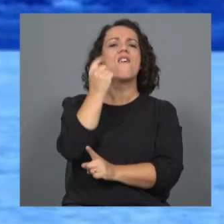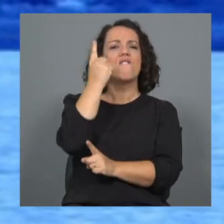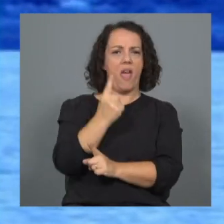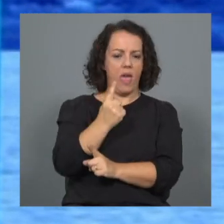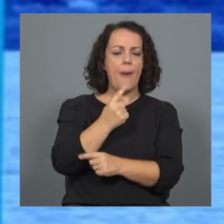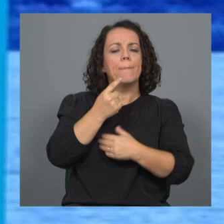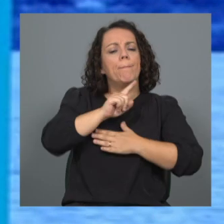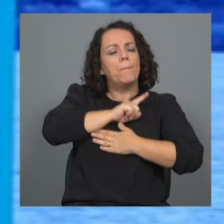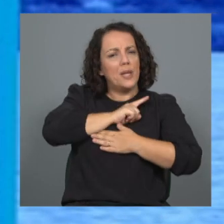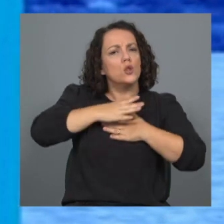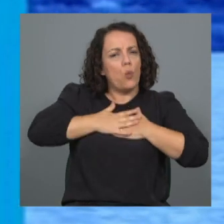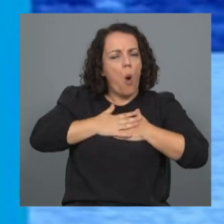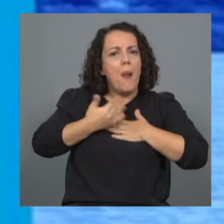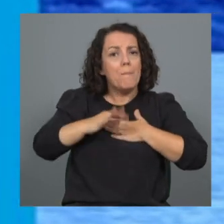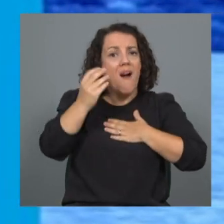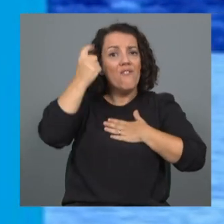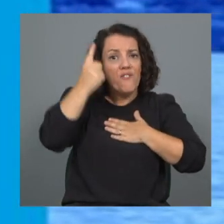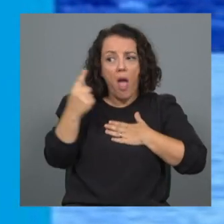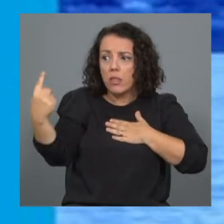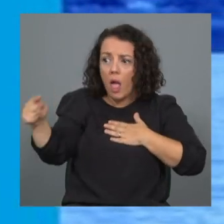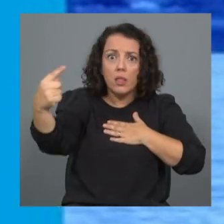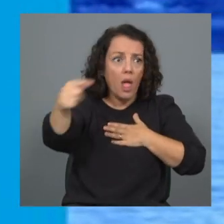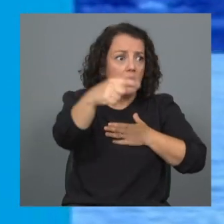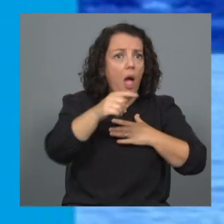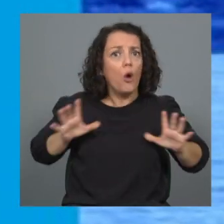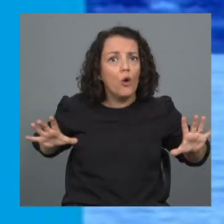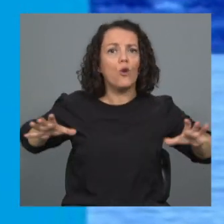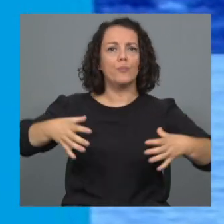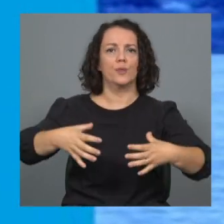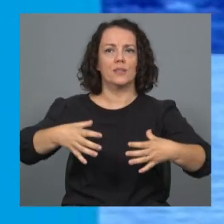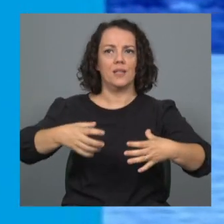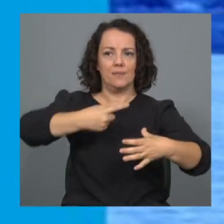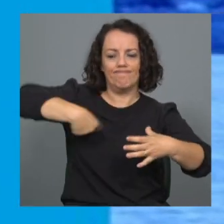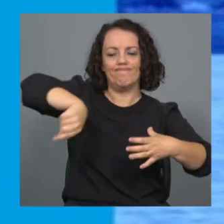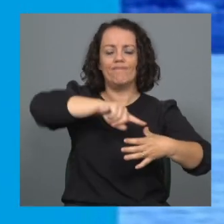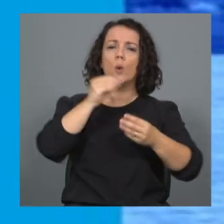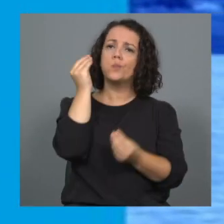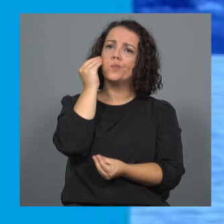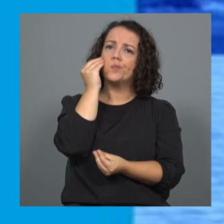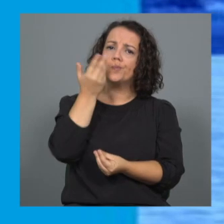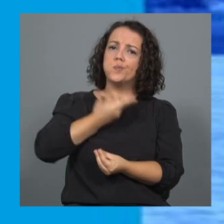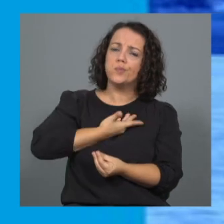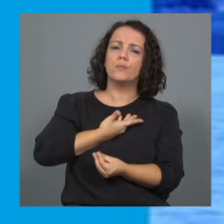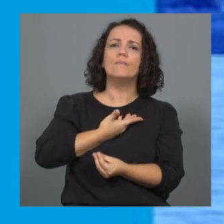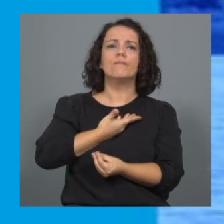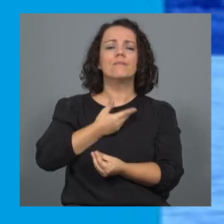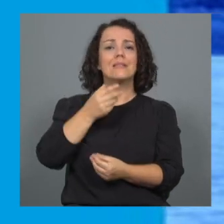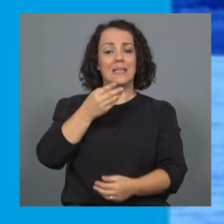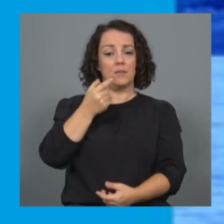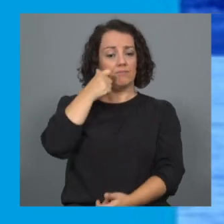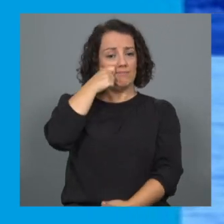individual. É comunitária, vive-se em comunidade e nós somos seres, por natureza, seres em relação e,